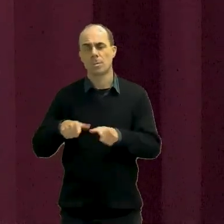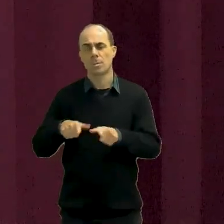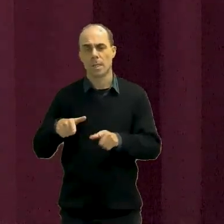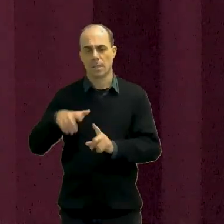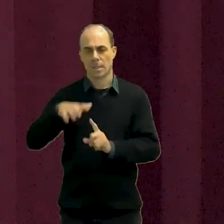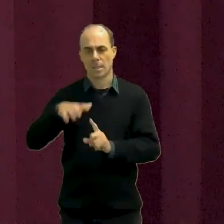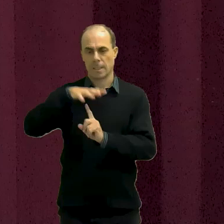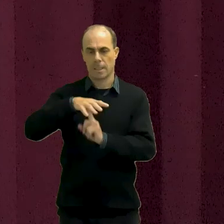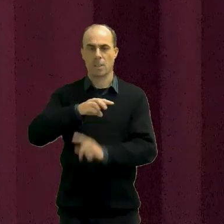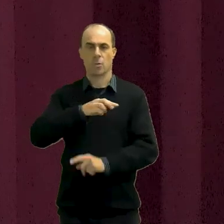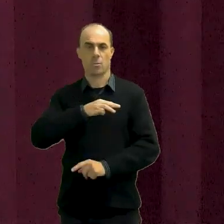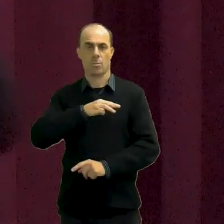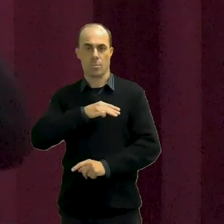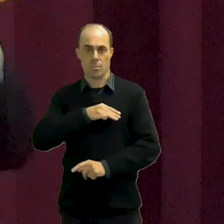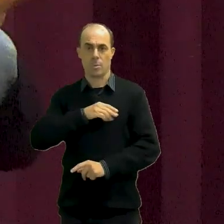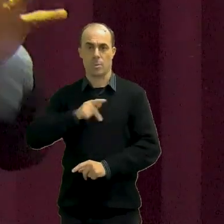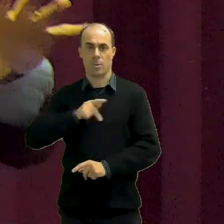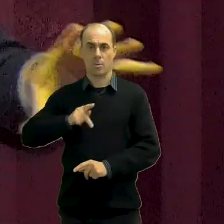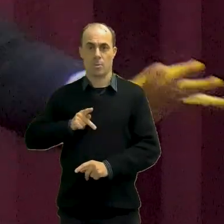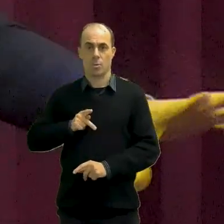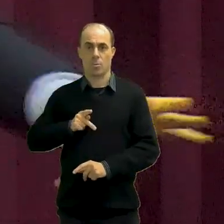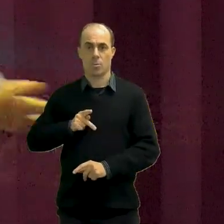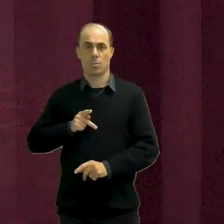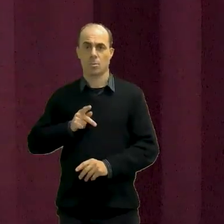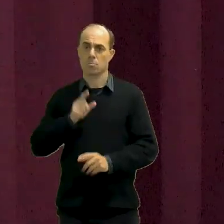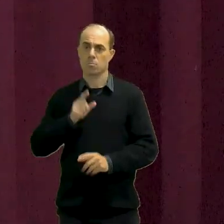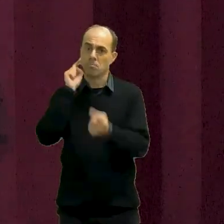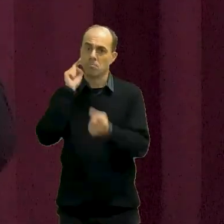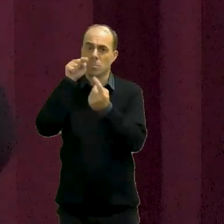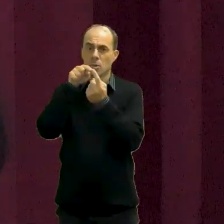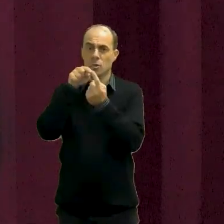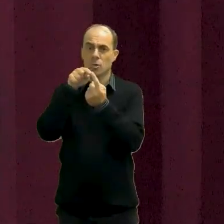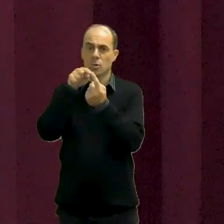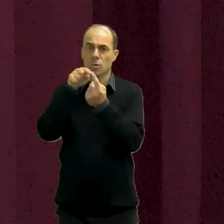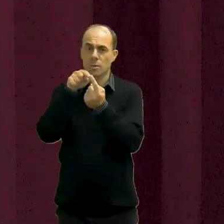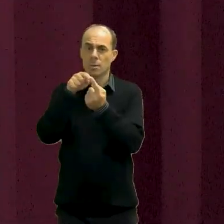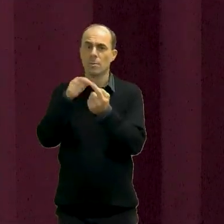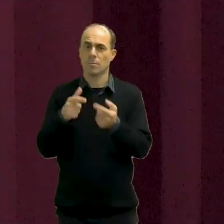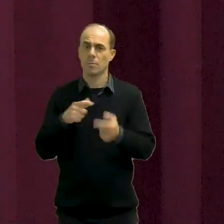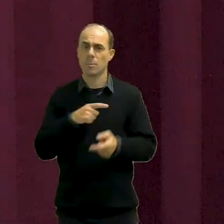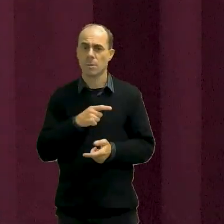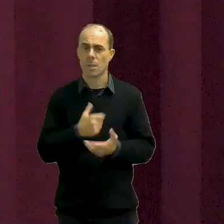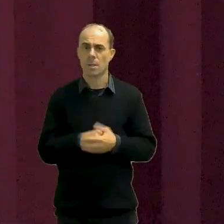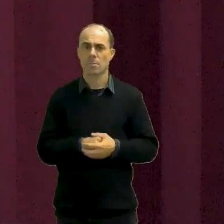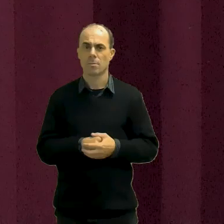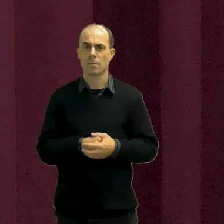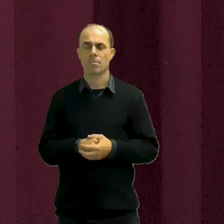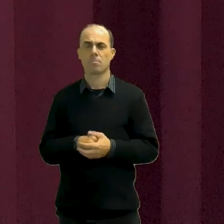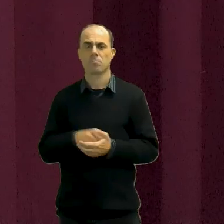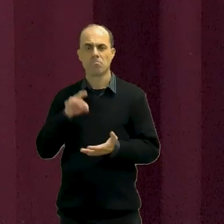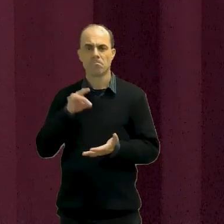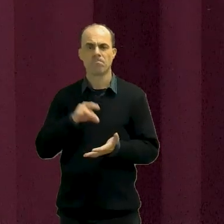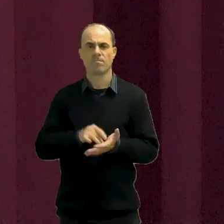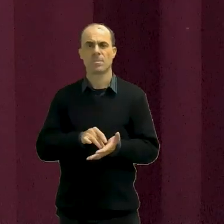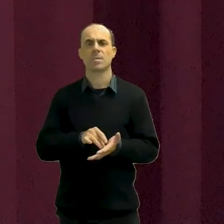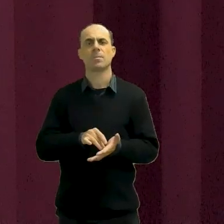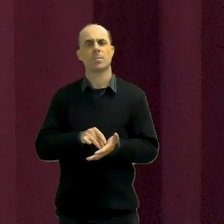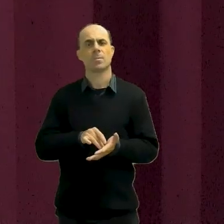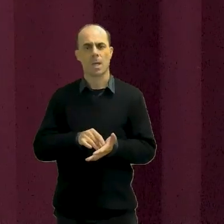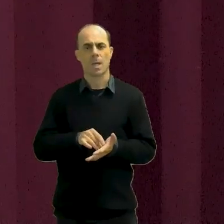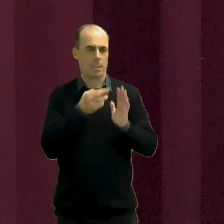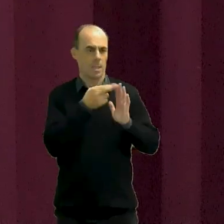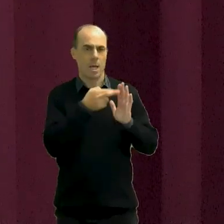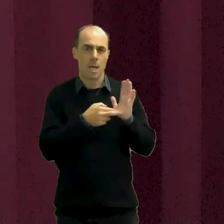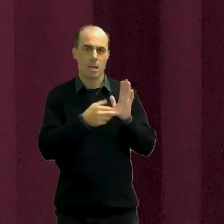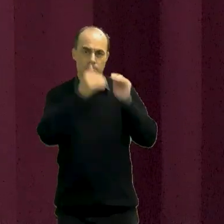através da Coordenadoria tem essa função de de efetivamente Cumprir o que a norma que a